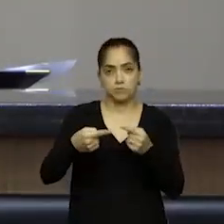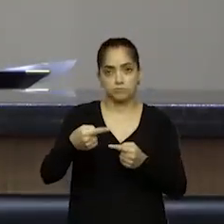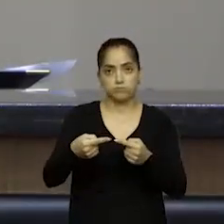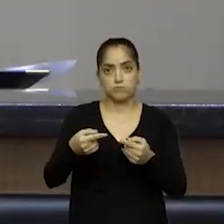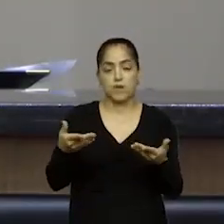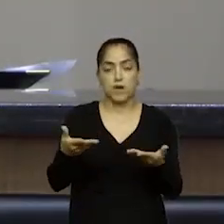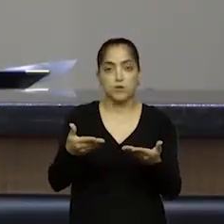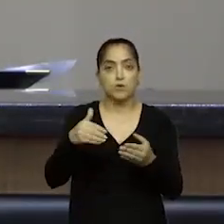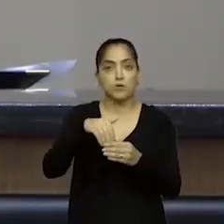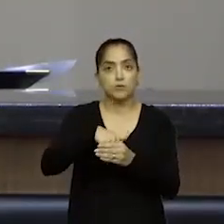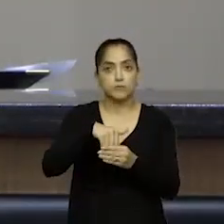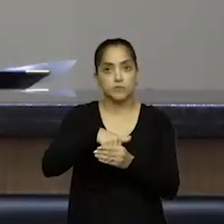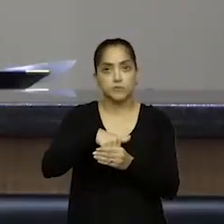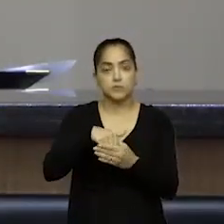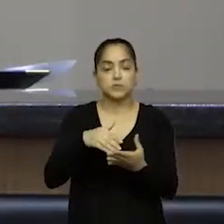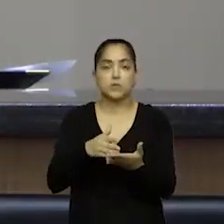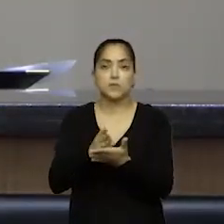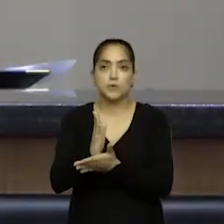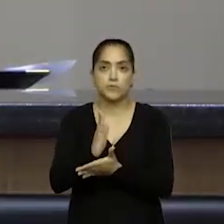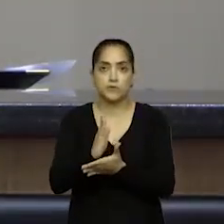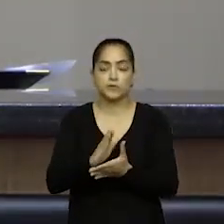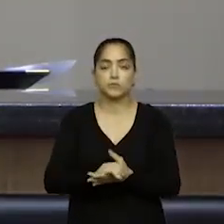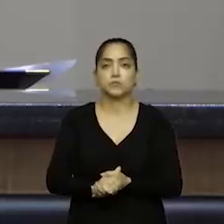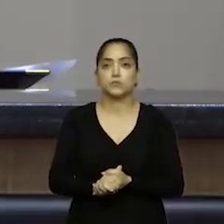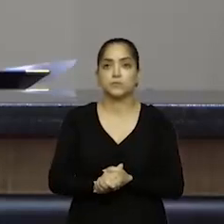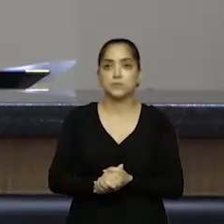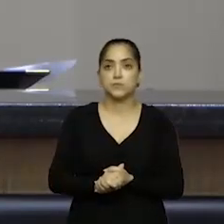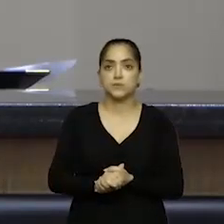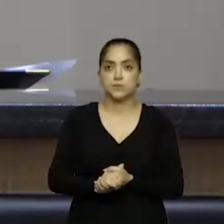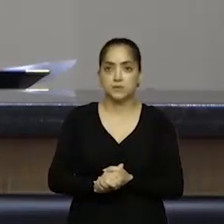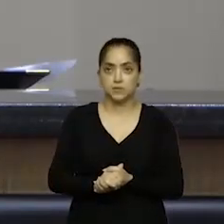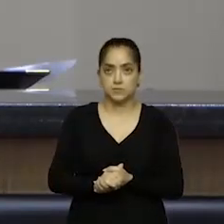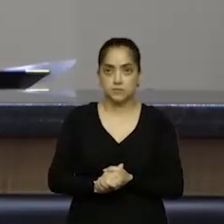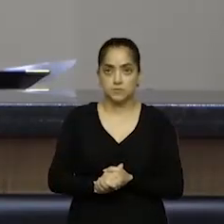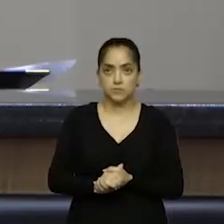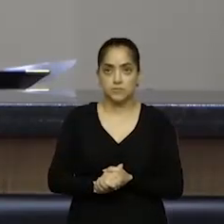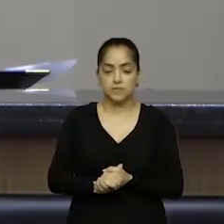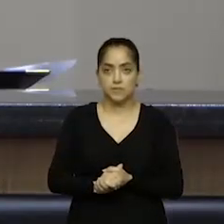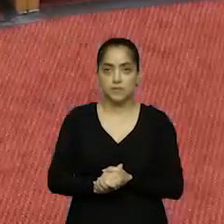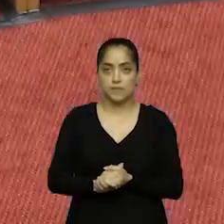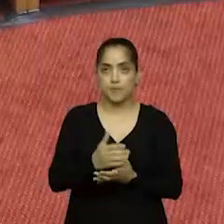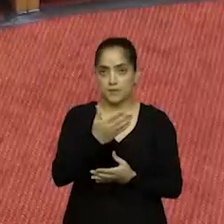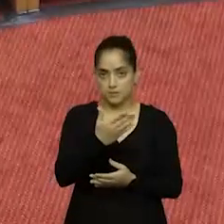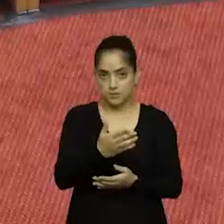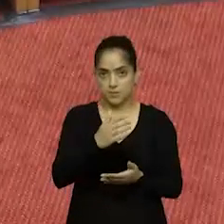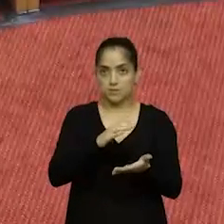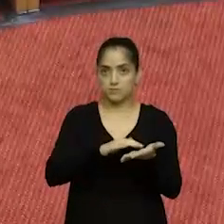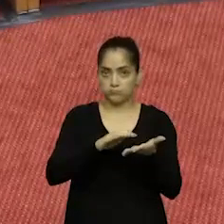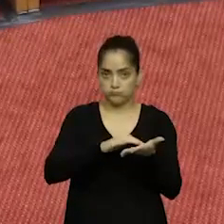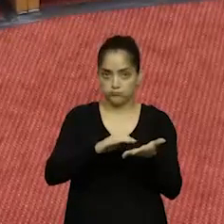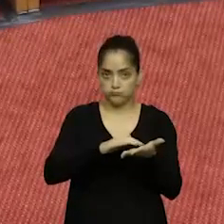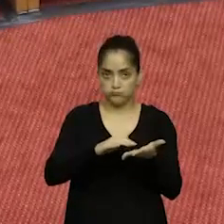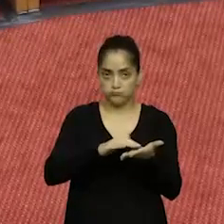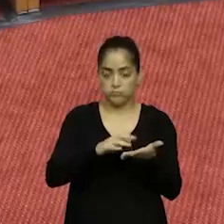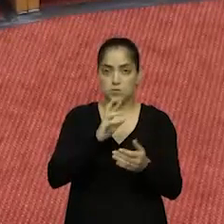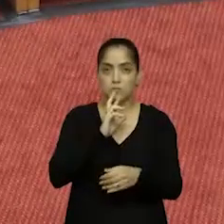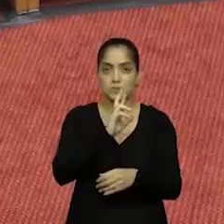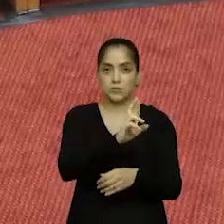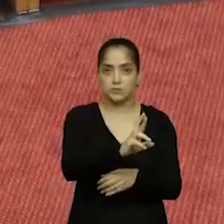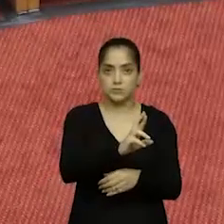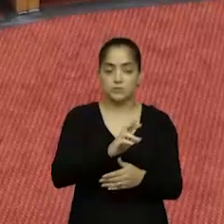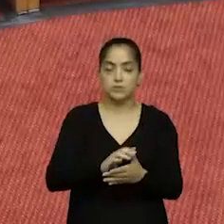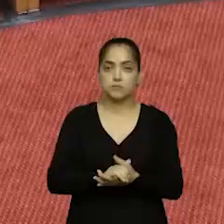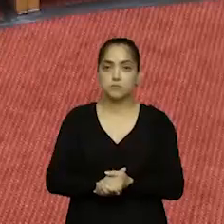discutir, em votação, aprovado. Secretário da Educação poderia responder pessoalmente, se encontra como deputado nesta